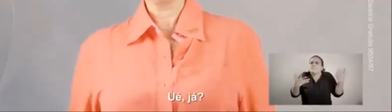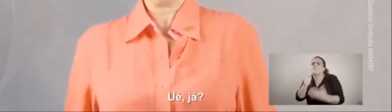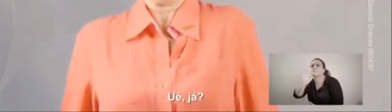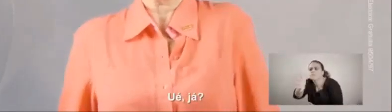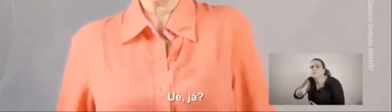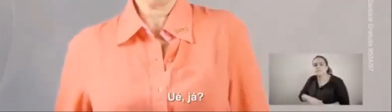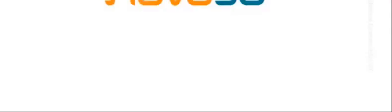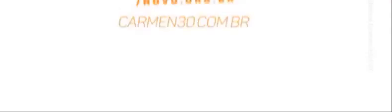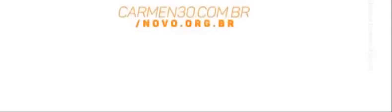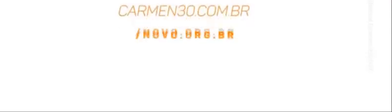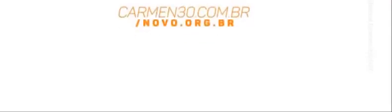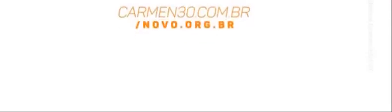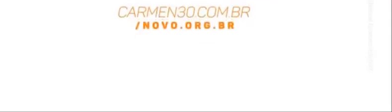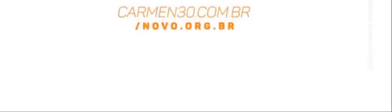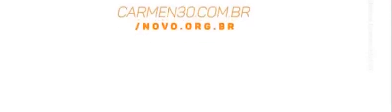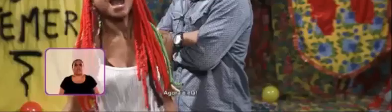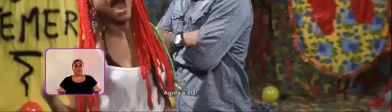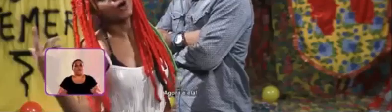Cortou. Carmen. Ué, já?